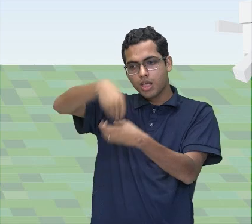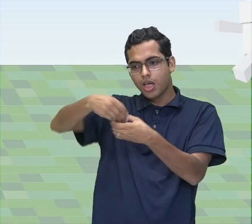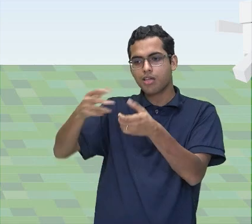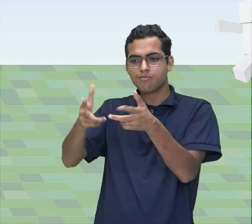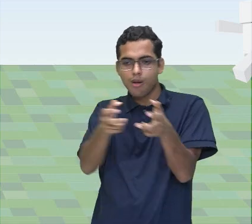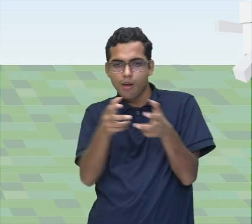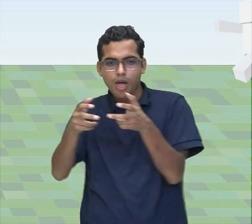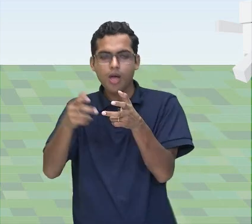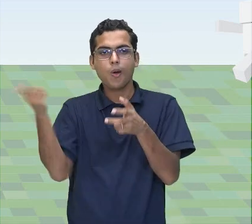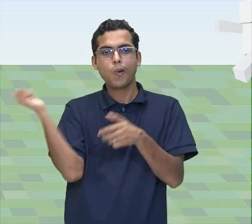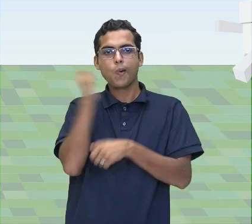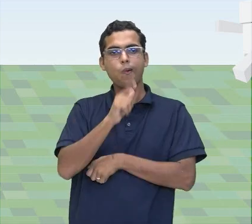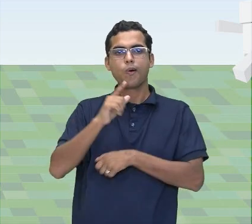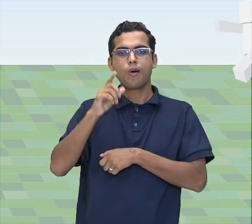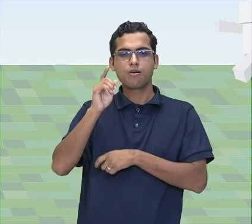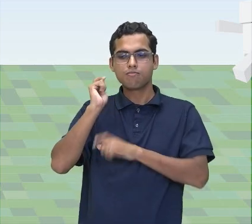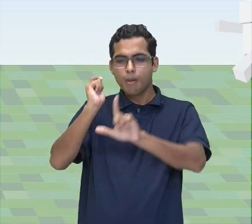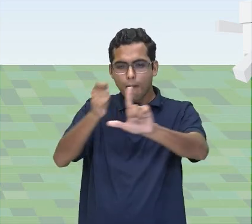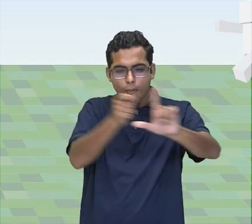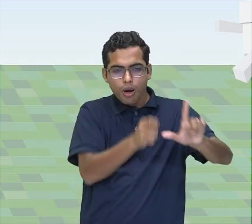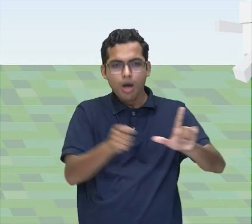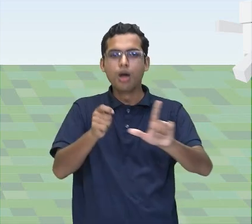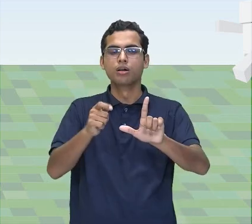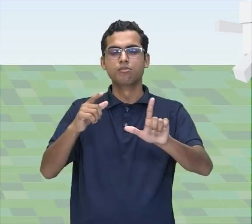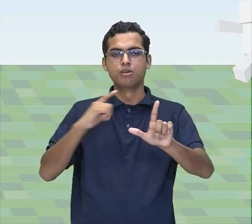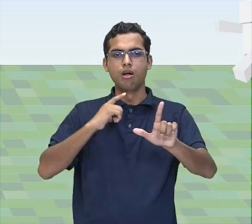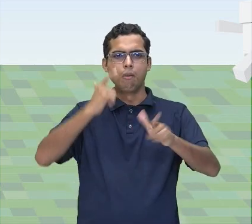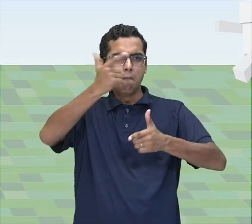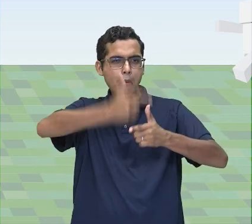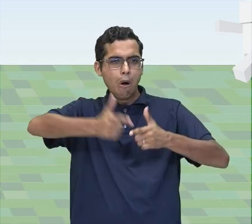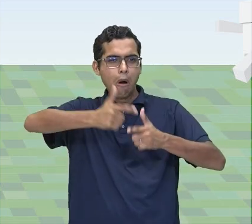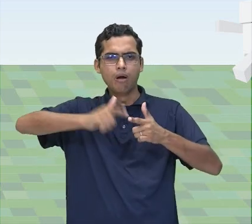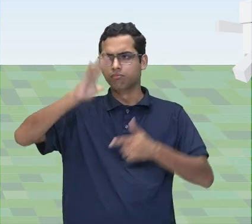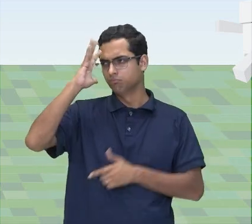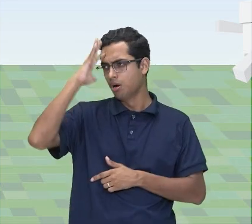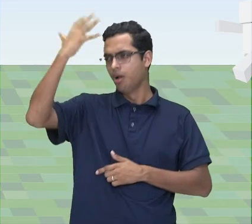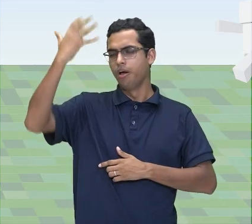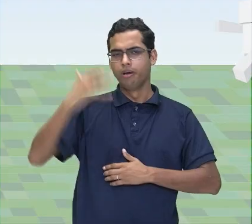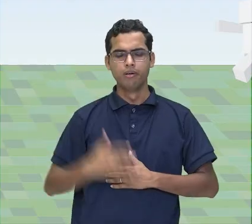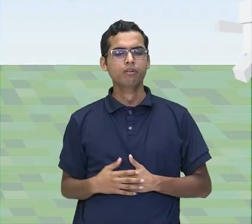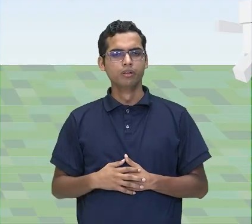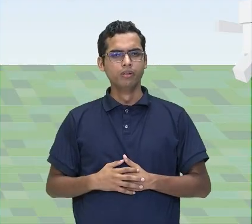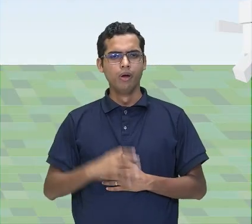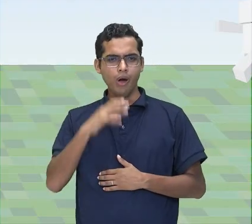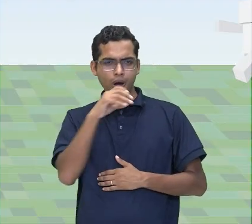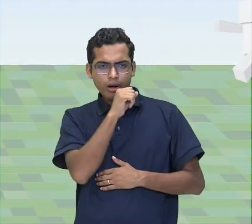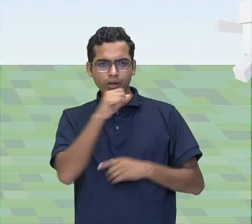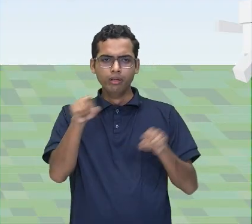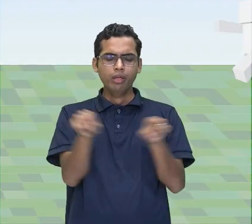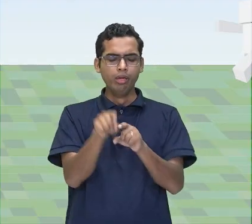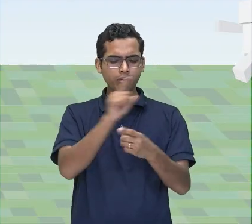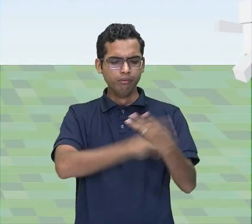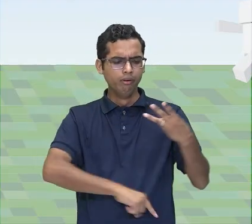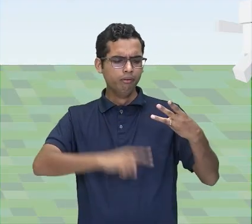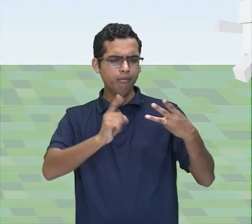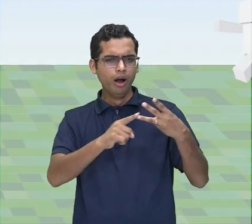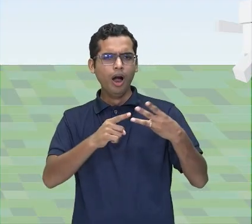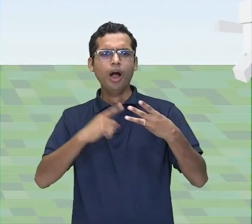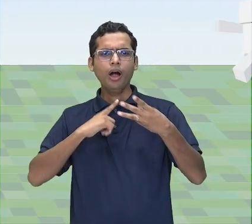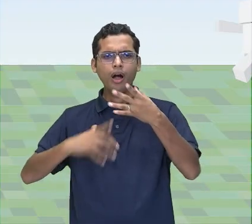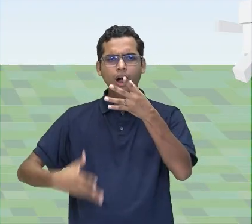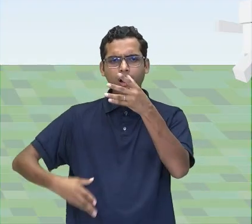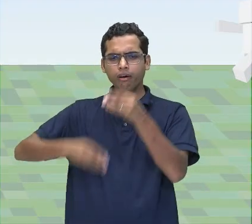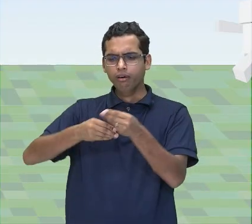de problemas. Se a gente for olhar um pouquinho mais aprofundado, a gente vai ter também um pouco de colaboração, tendo em vista